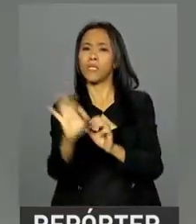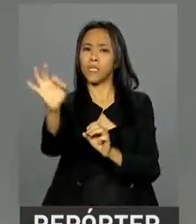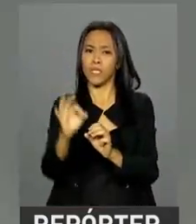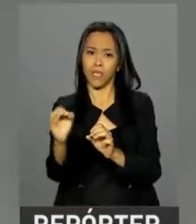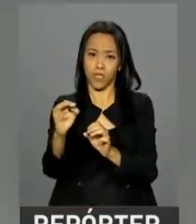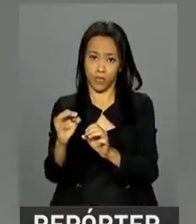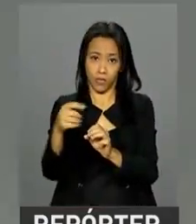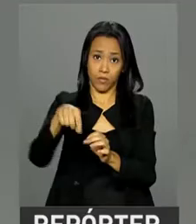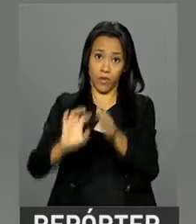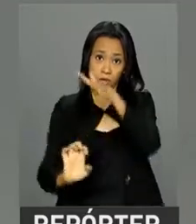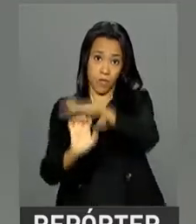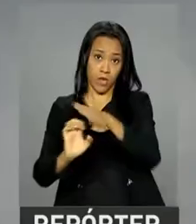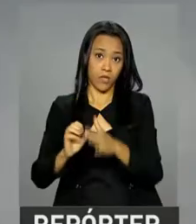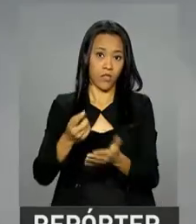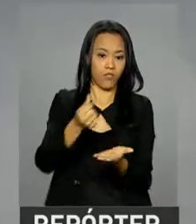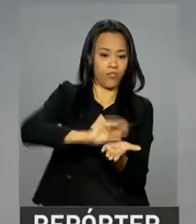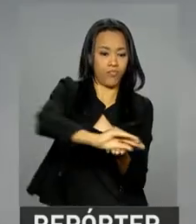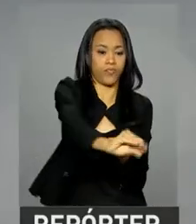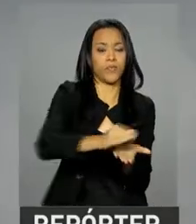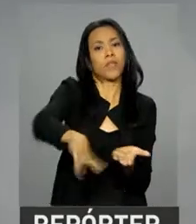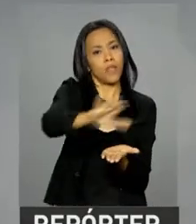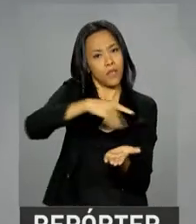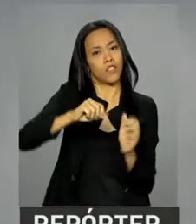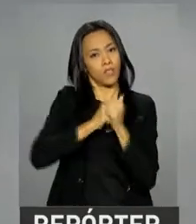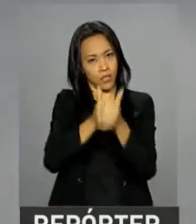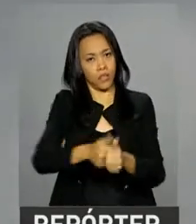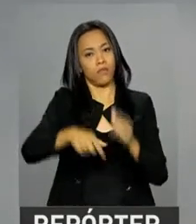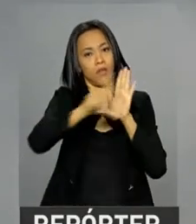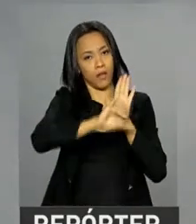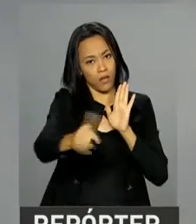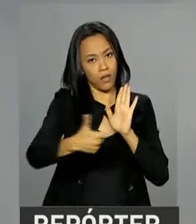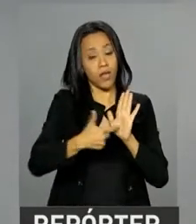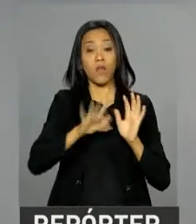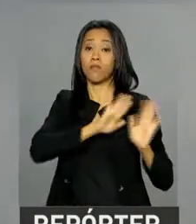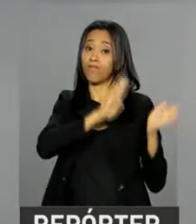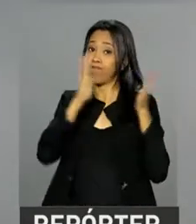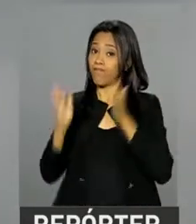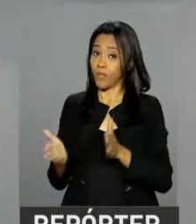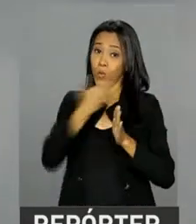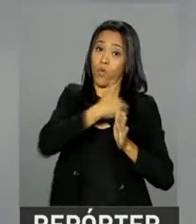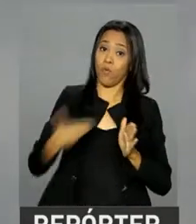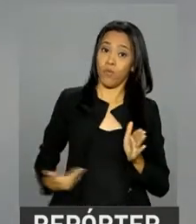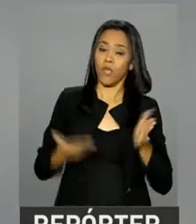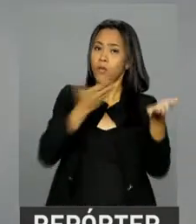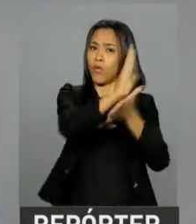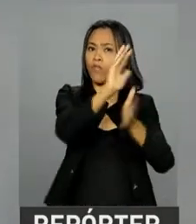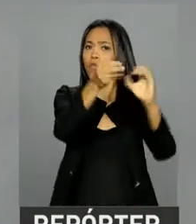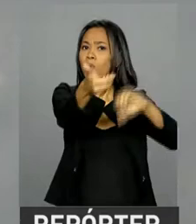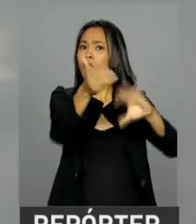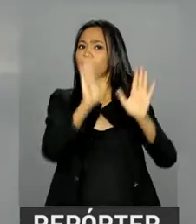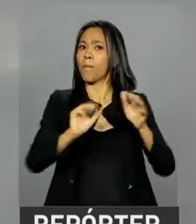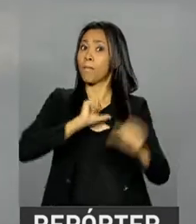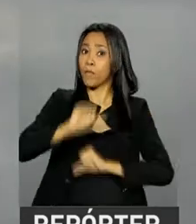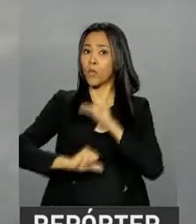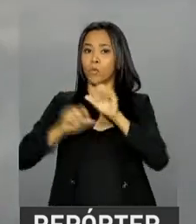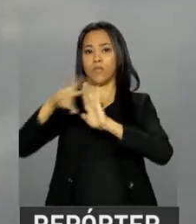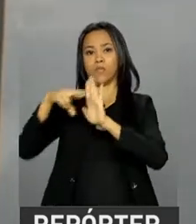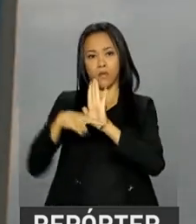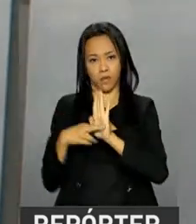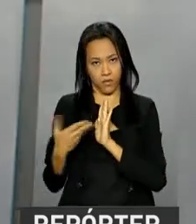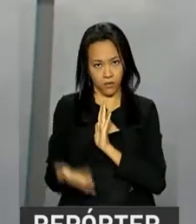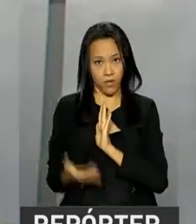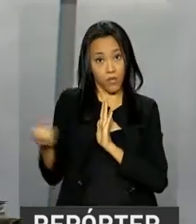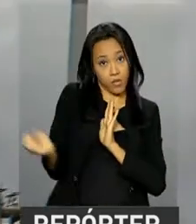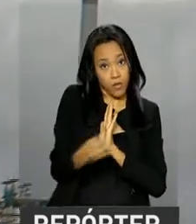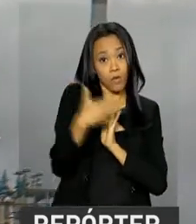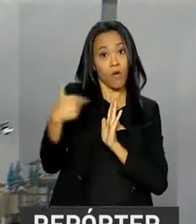de todos os campos do pré-sal, como previa a legislação, o governo, com a aprovação do Congresso, mudou o marco regulatório. Com a